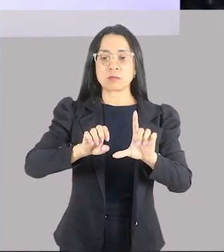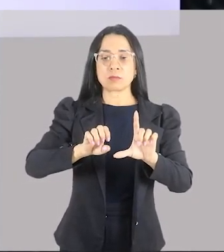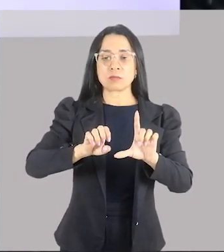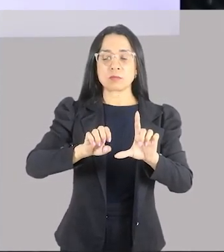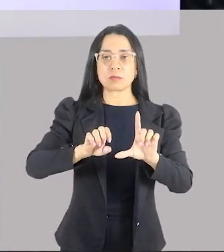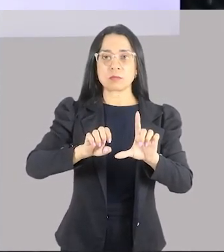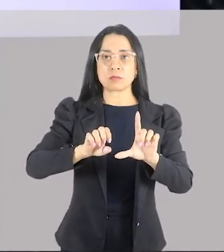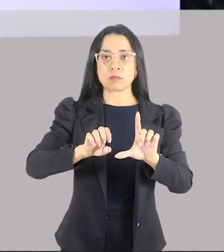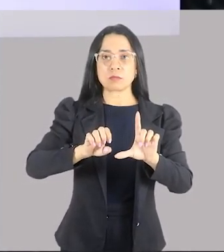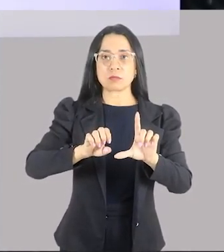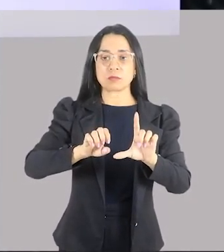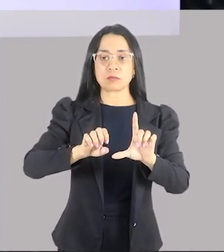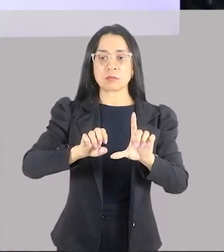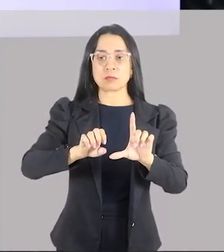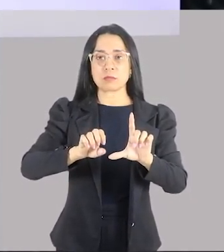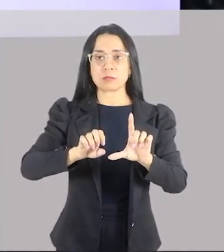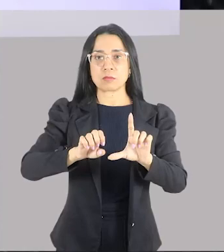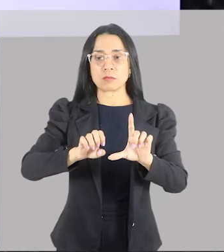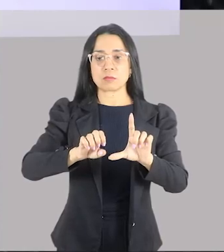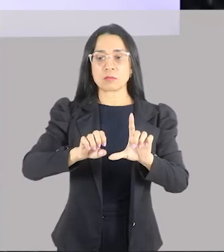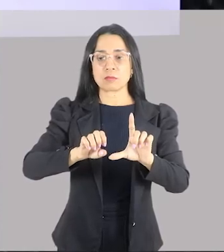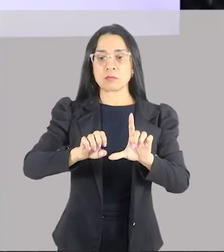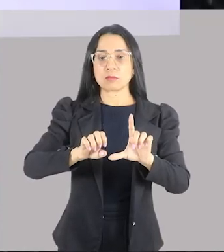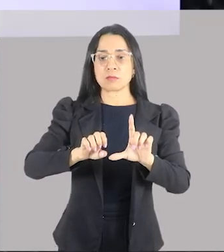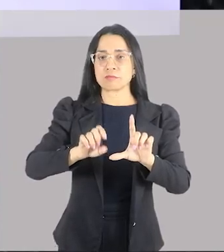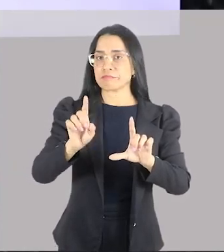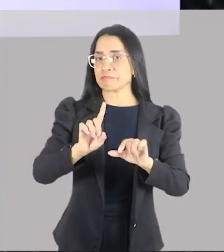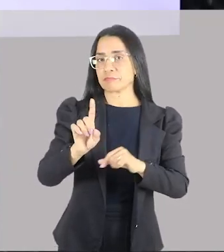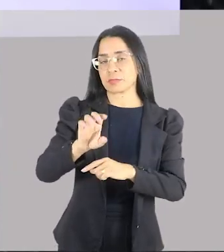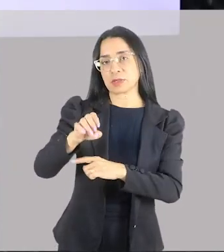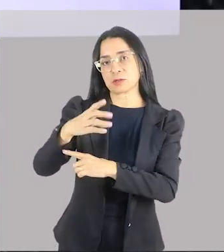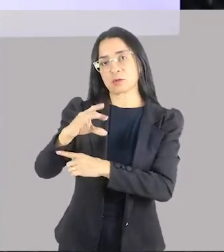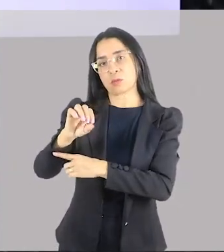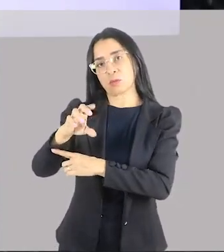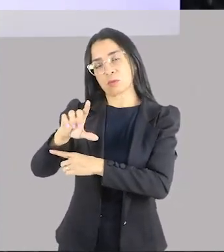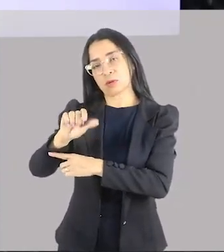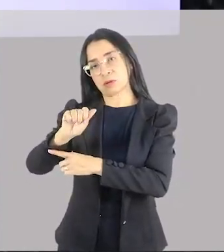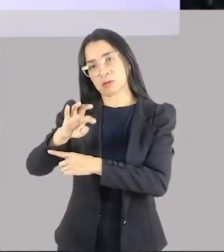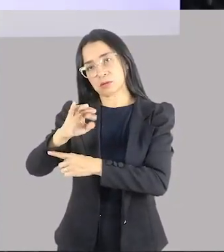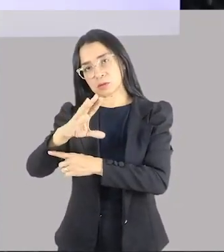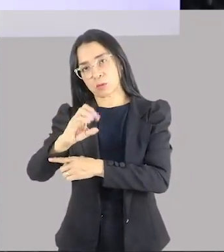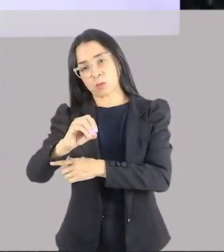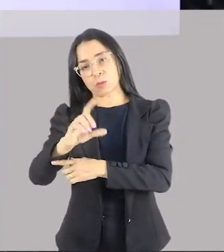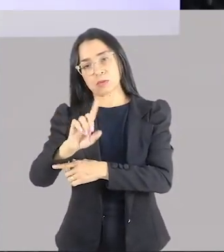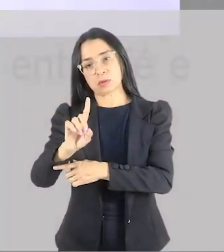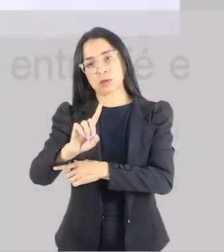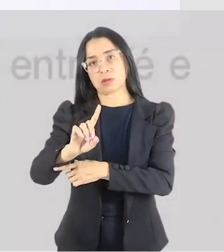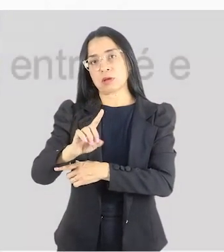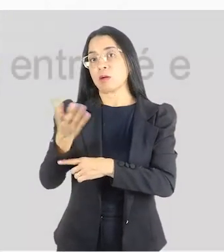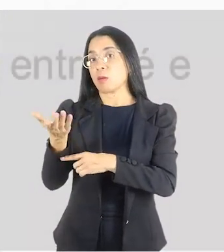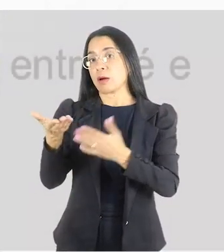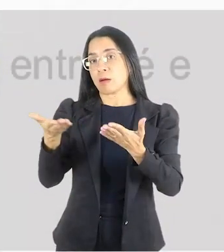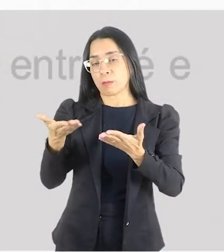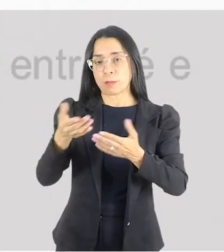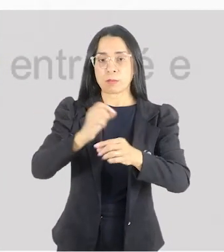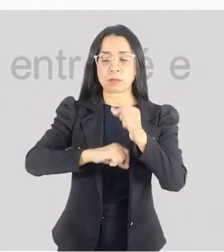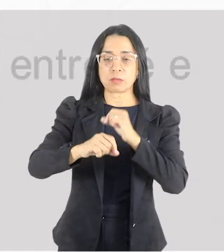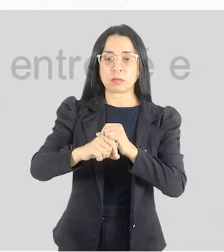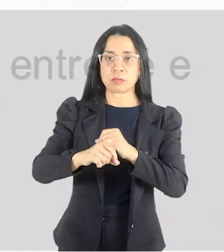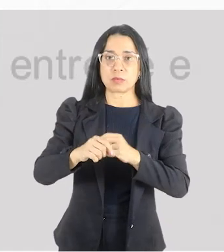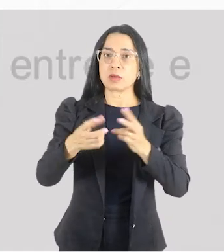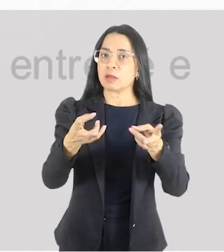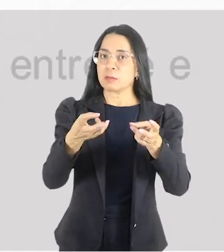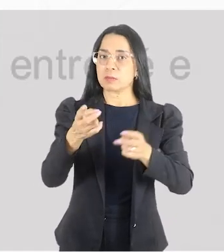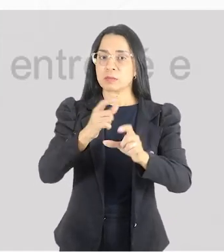associação entre fé e razão. Isso aqui é escolástico, não é moderno, não é racionalista. Então você vai perceber que a letra A é a nossa